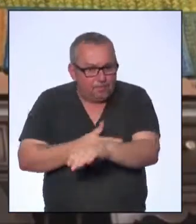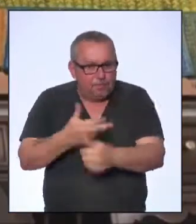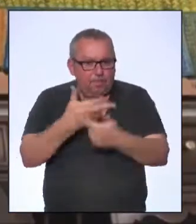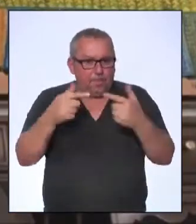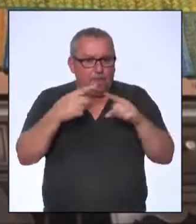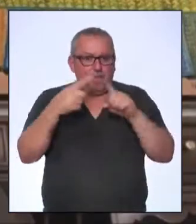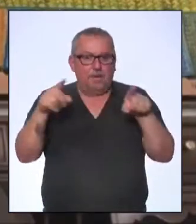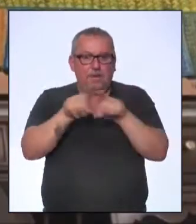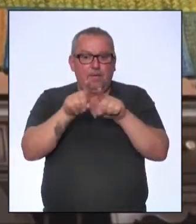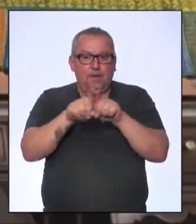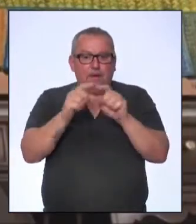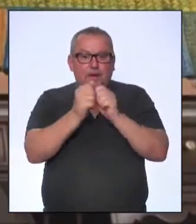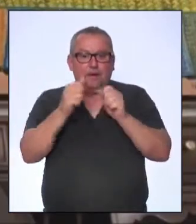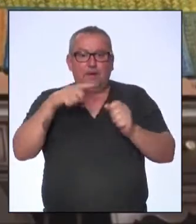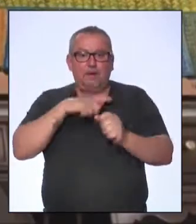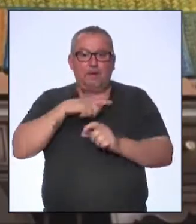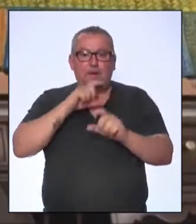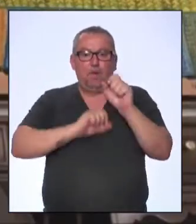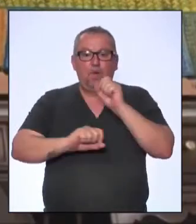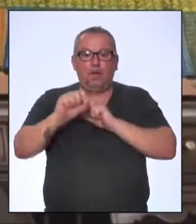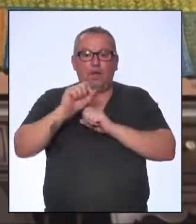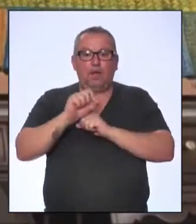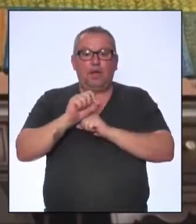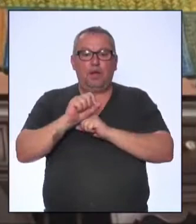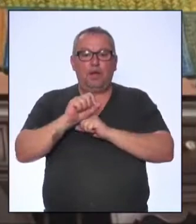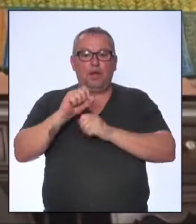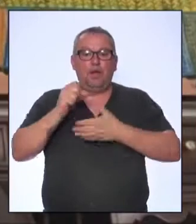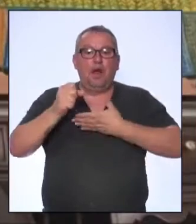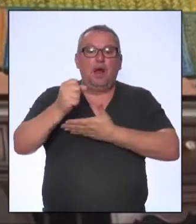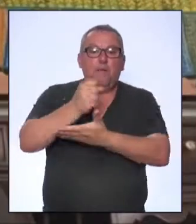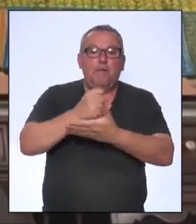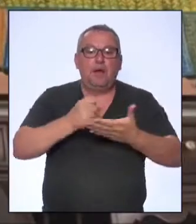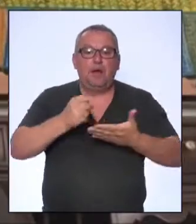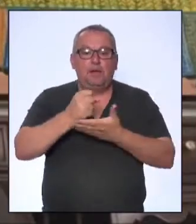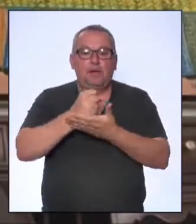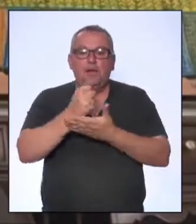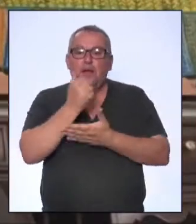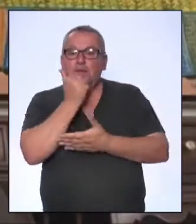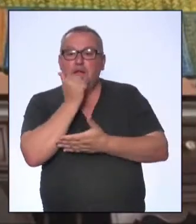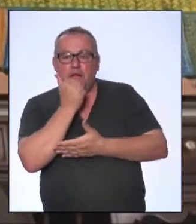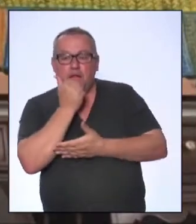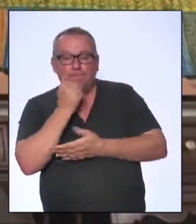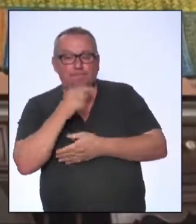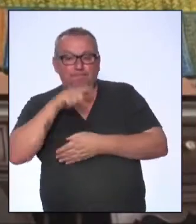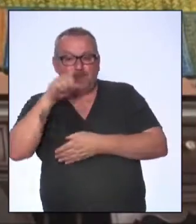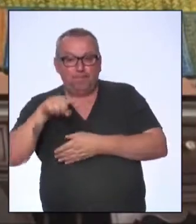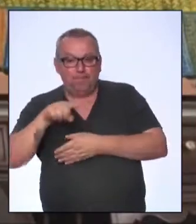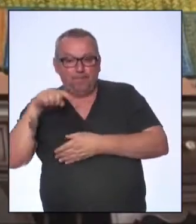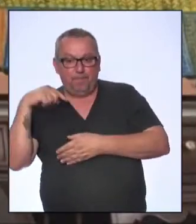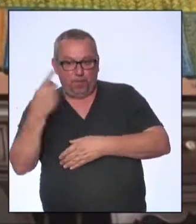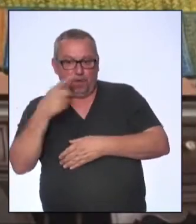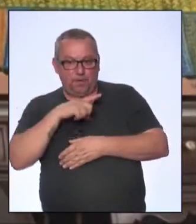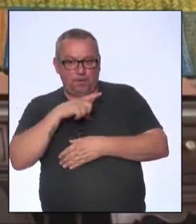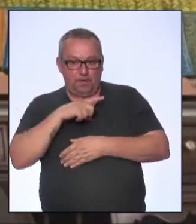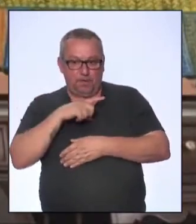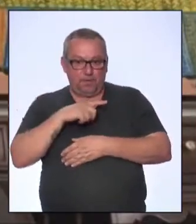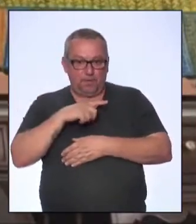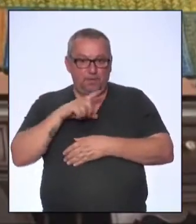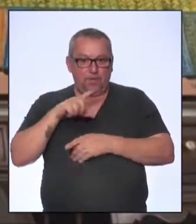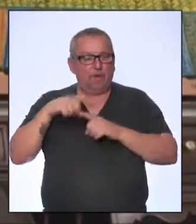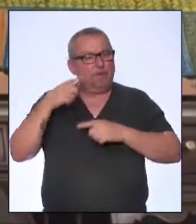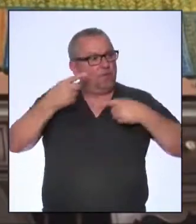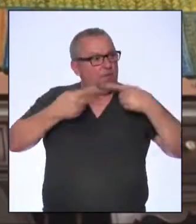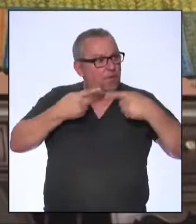intuitivamente, sem ter o respaldo científico que hoje nós temos. E eu estou fazendo questão de discutir um pouco isso, porque